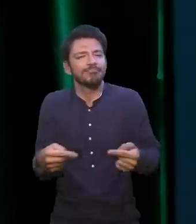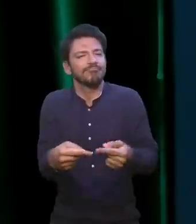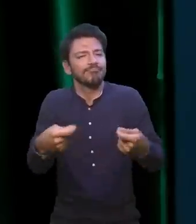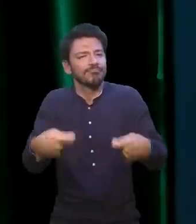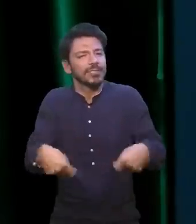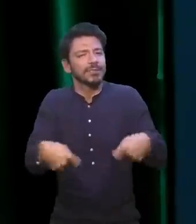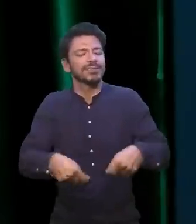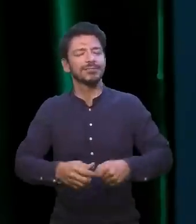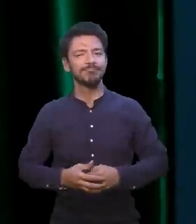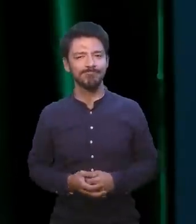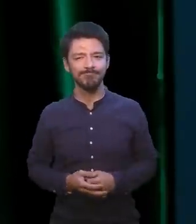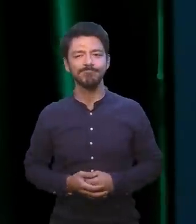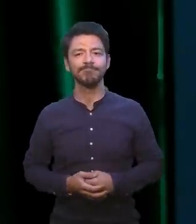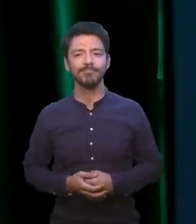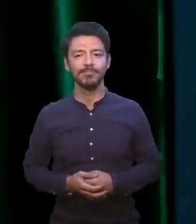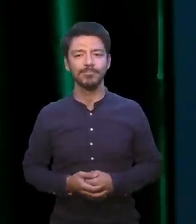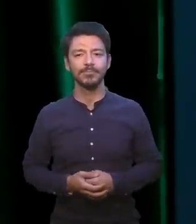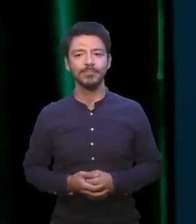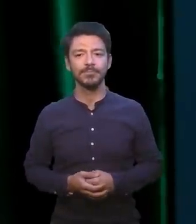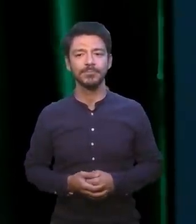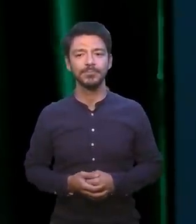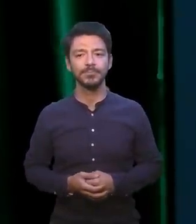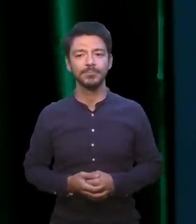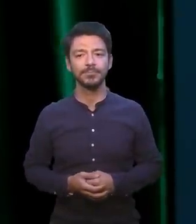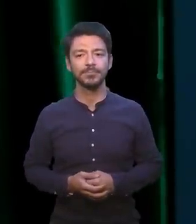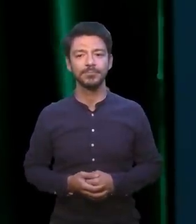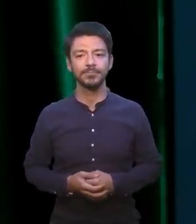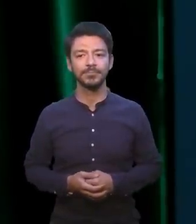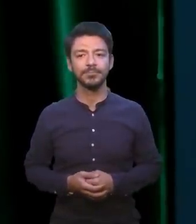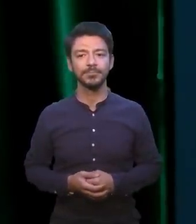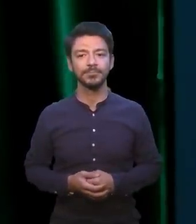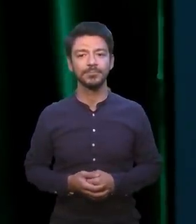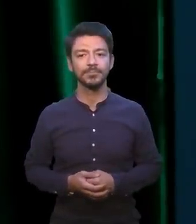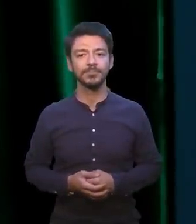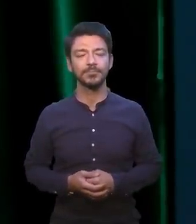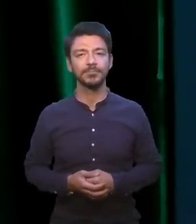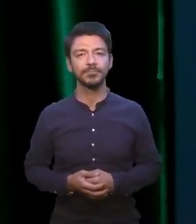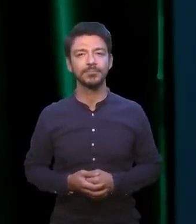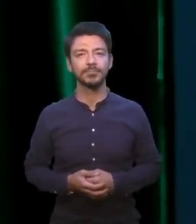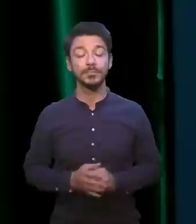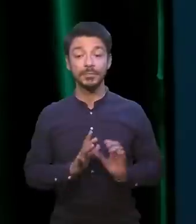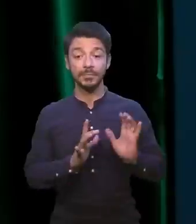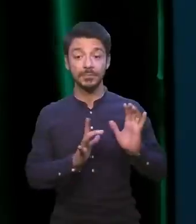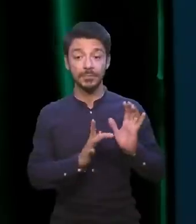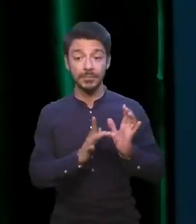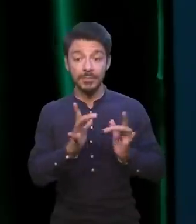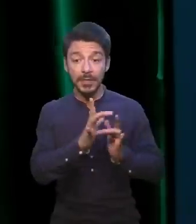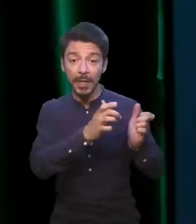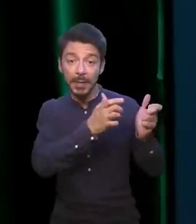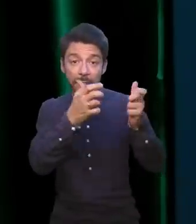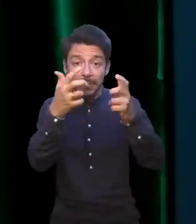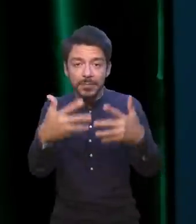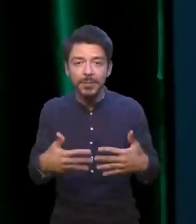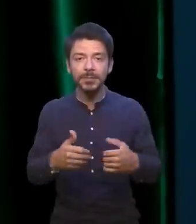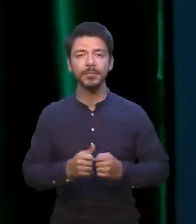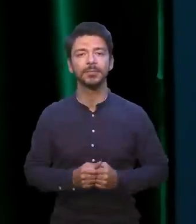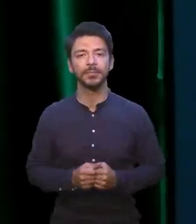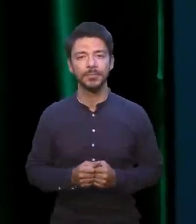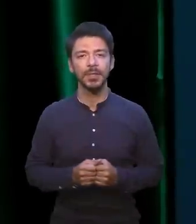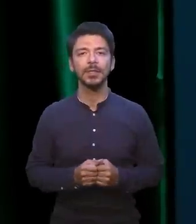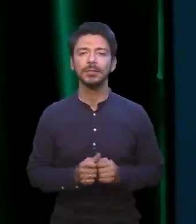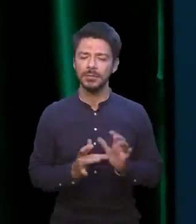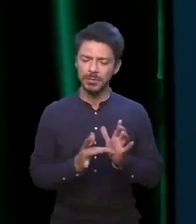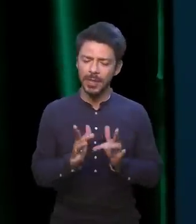mencionando. E na fala de Jesus, o modelo e guia, também